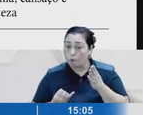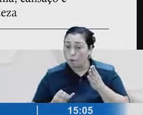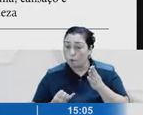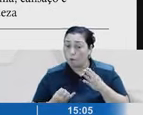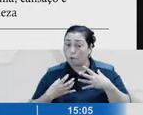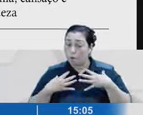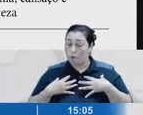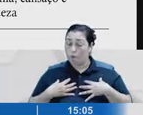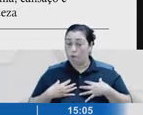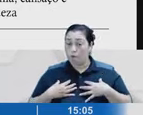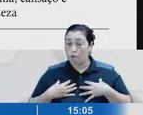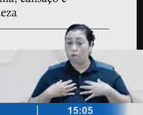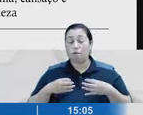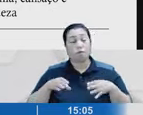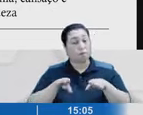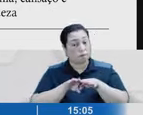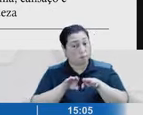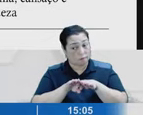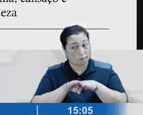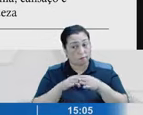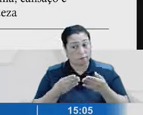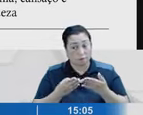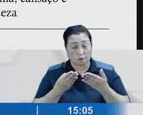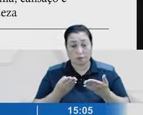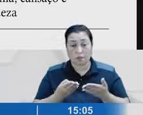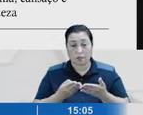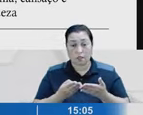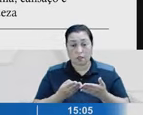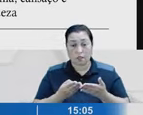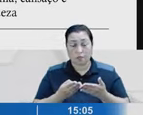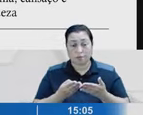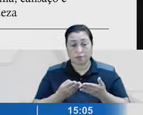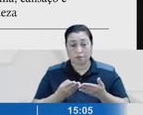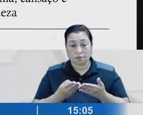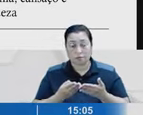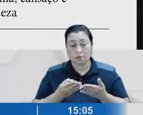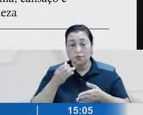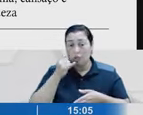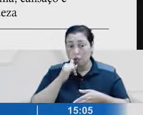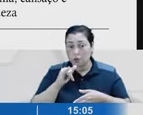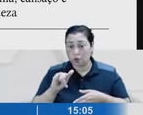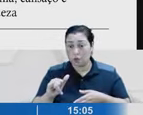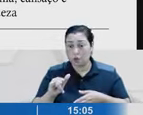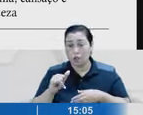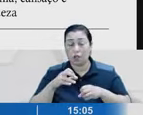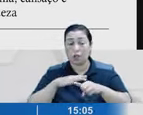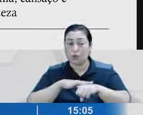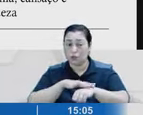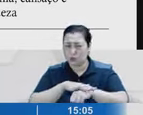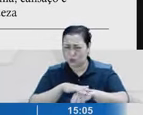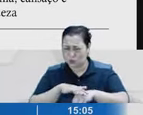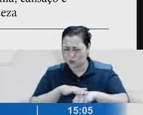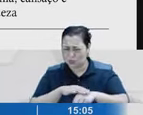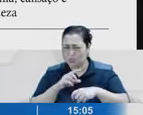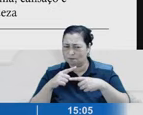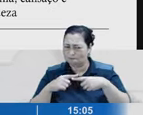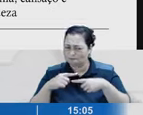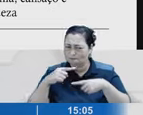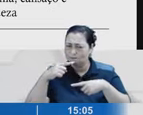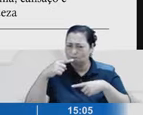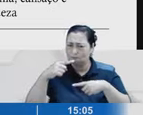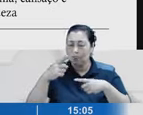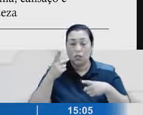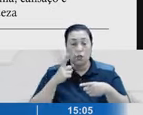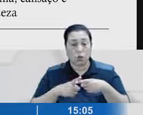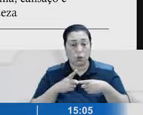é uma questão, e aí também isso já vai nos avisar de que a doença já está um pouco avançada,